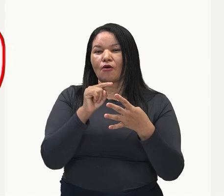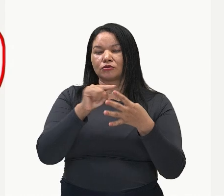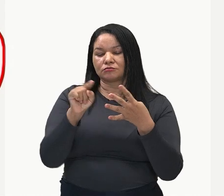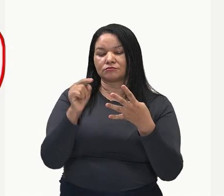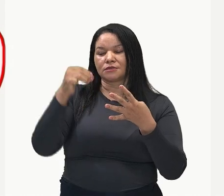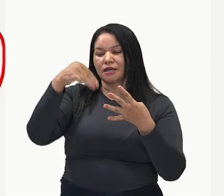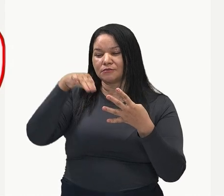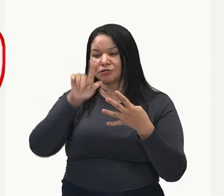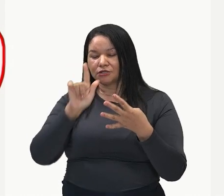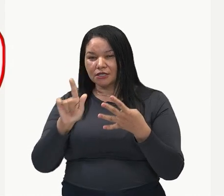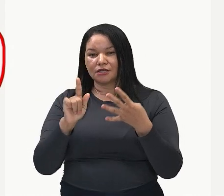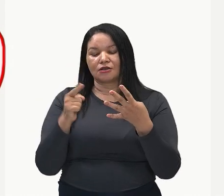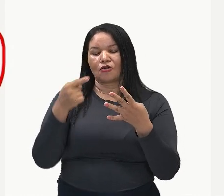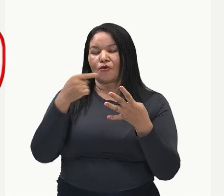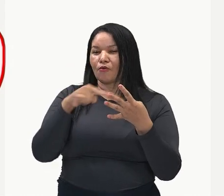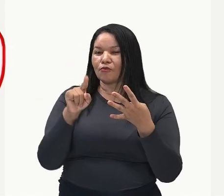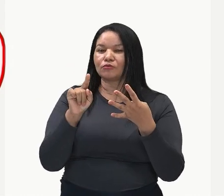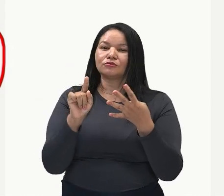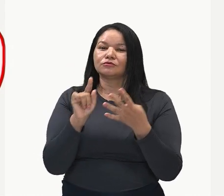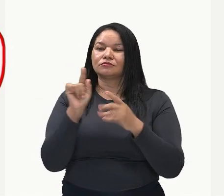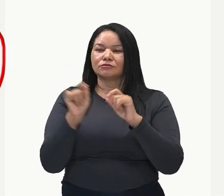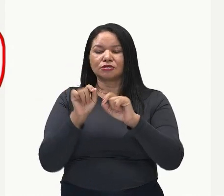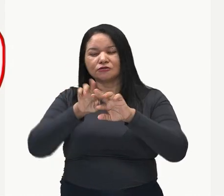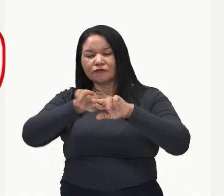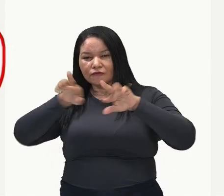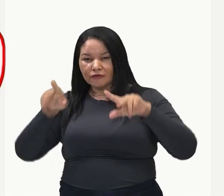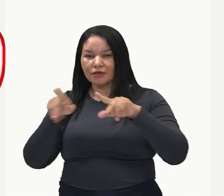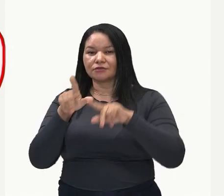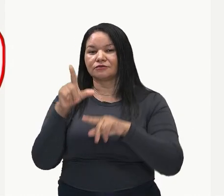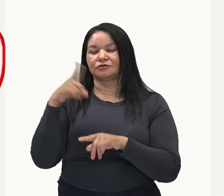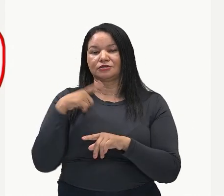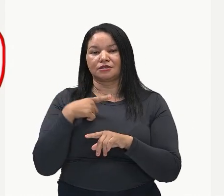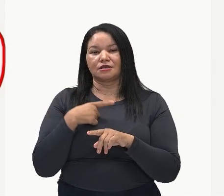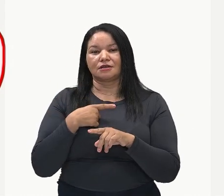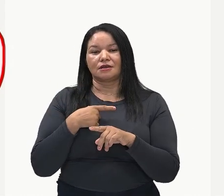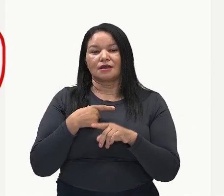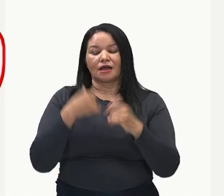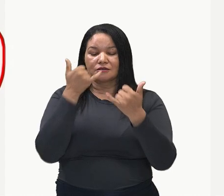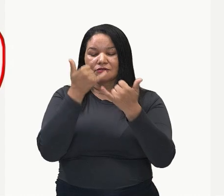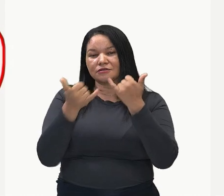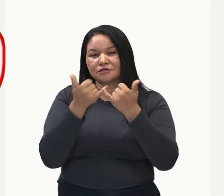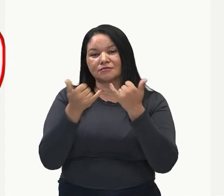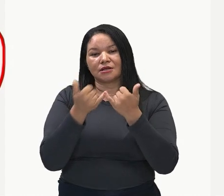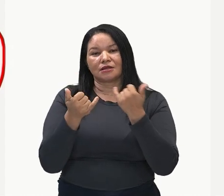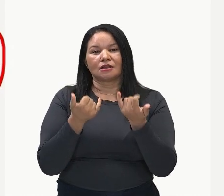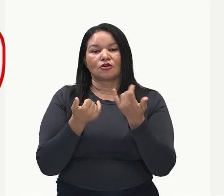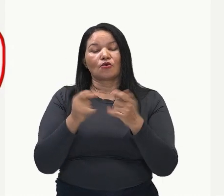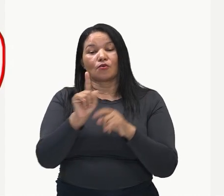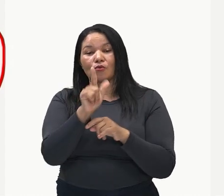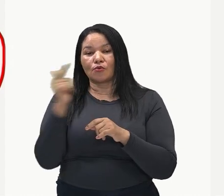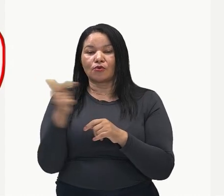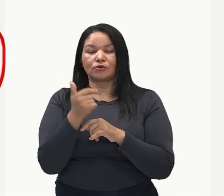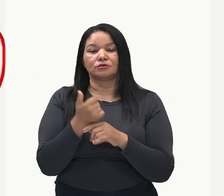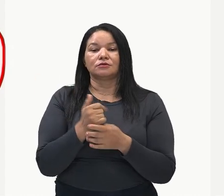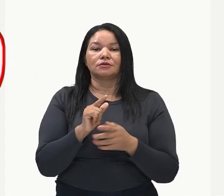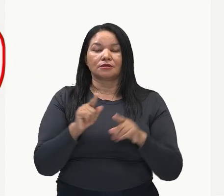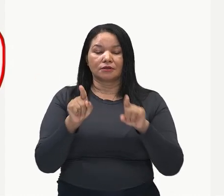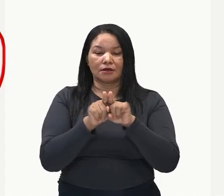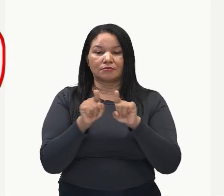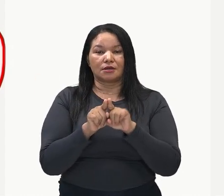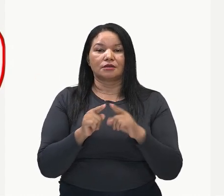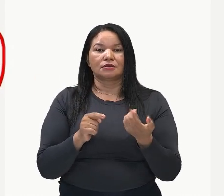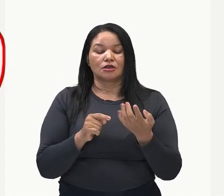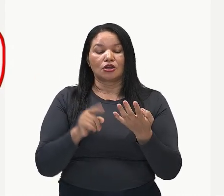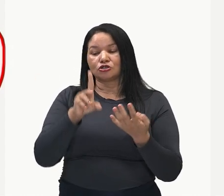magnésio, óxido de silício. Perceba que tem uma similaridade no nome deles, né? Monóxido de carbono, como eu já mencionei, dióxido de